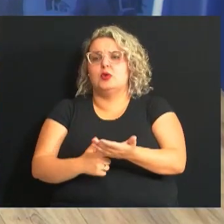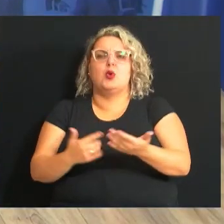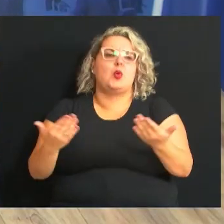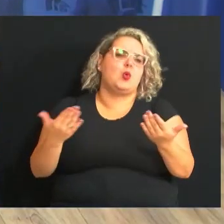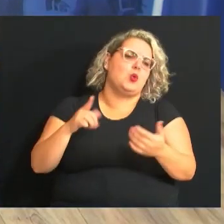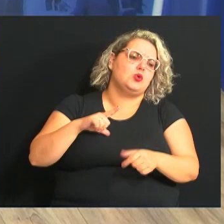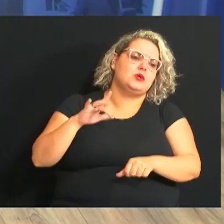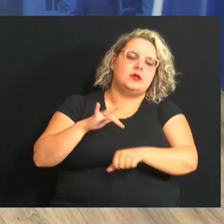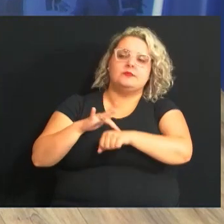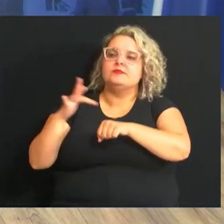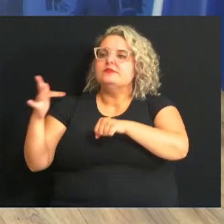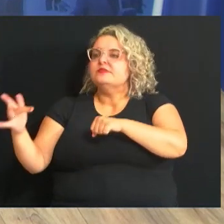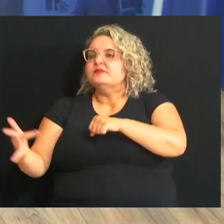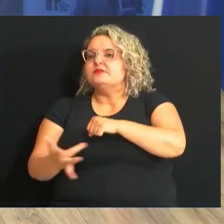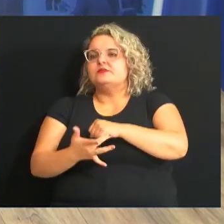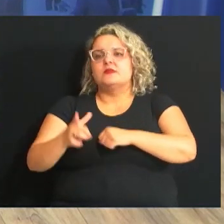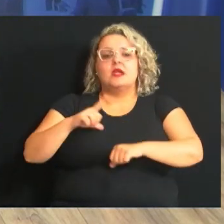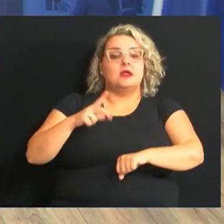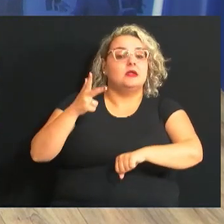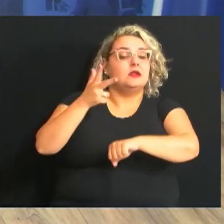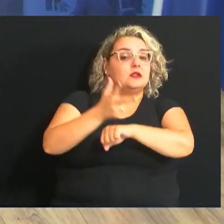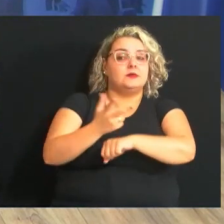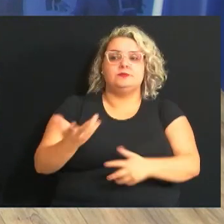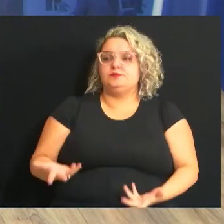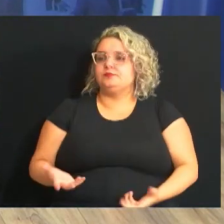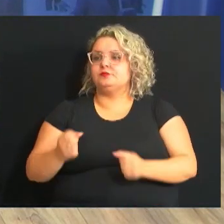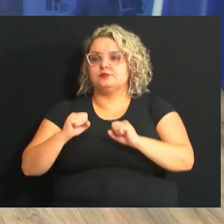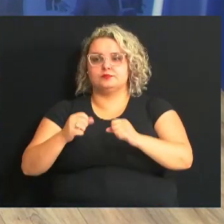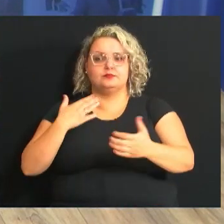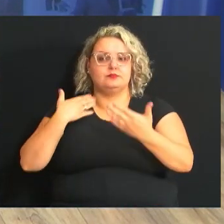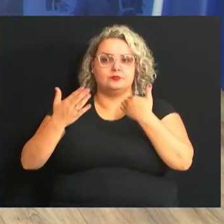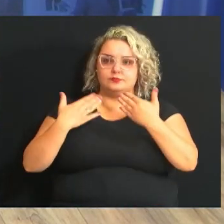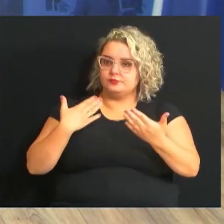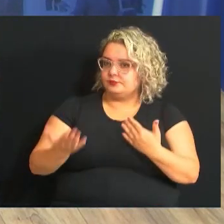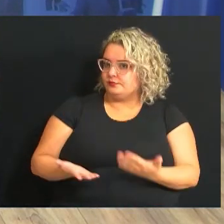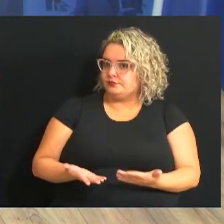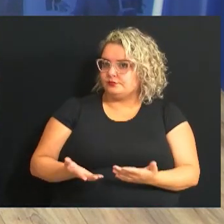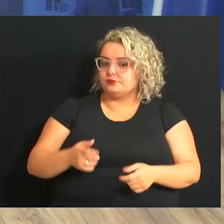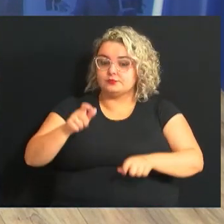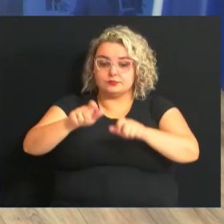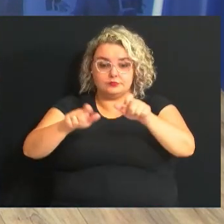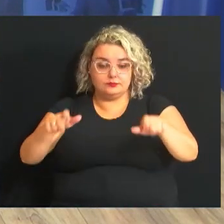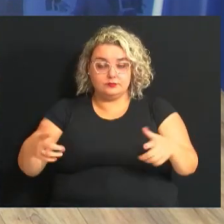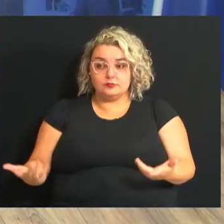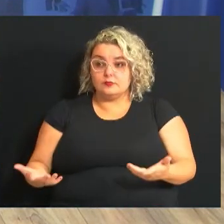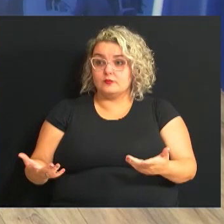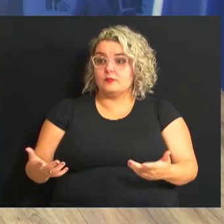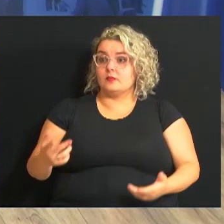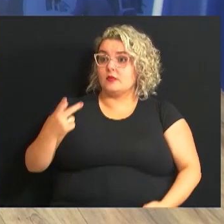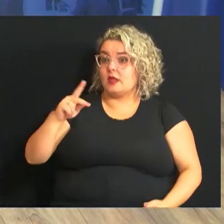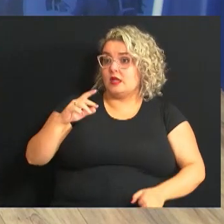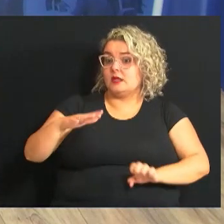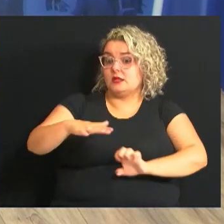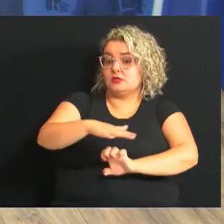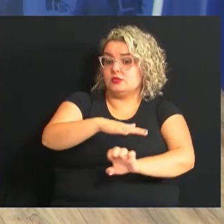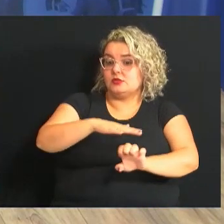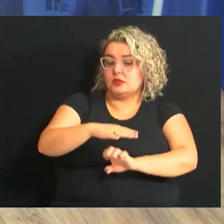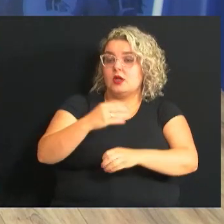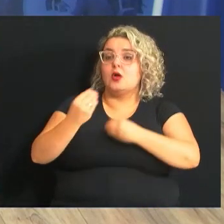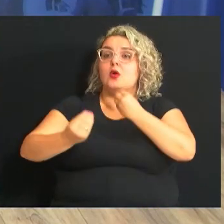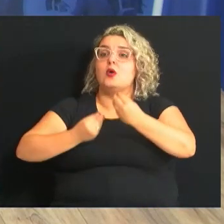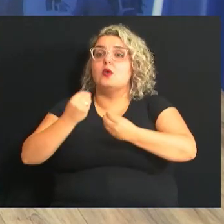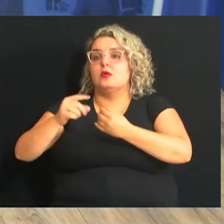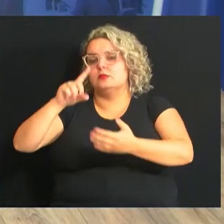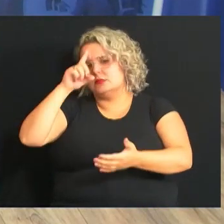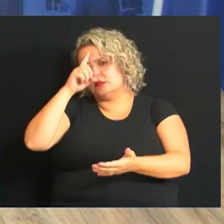social, tem vídeo, você poderia conversar sobre este assunto com as pessoas da sua empresa. Como que foi essa decisão de falar, não,